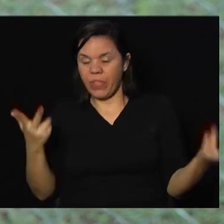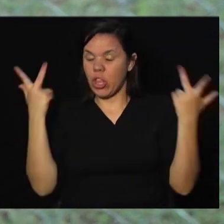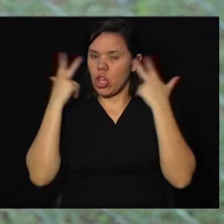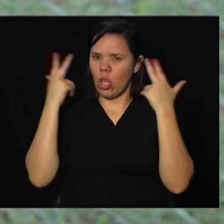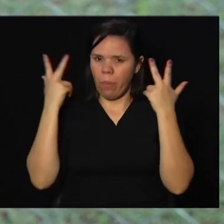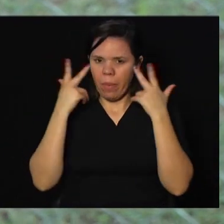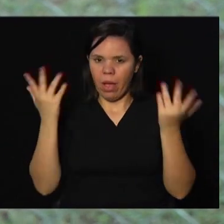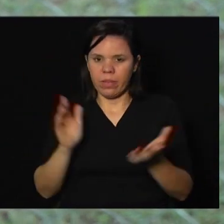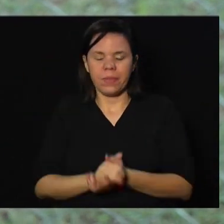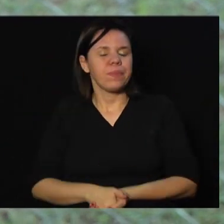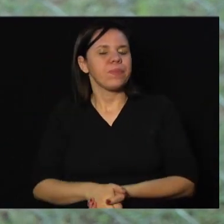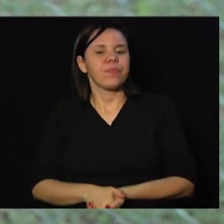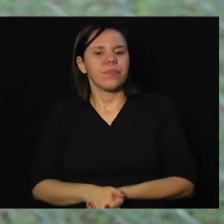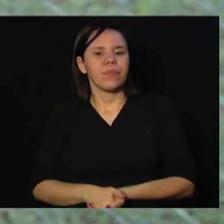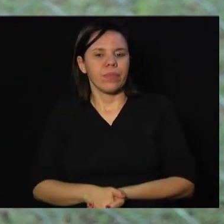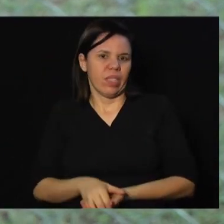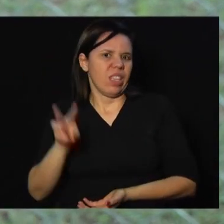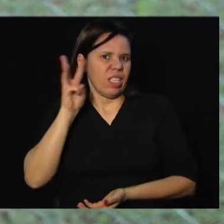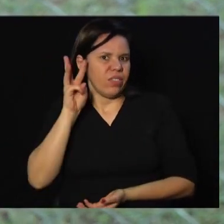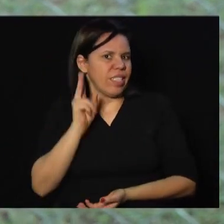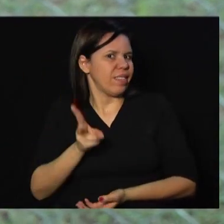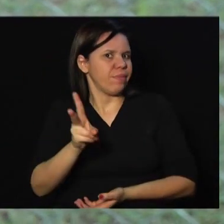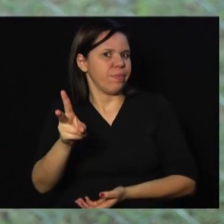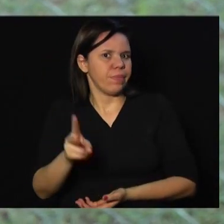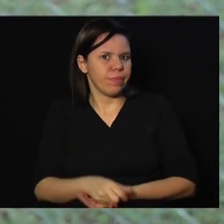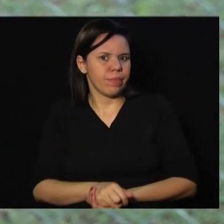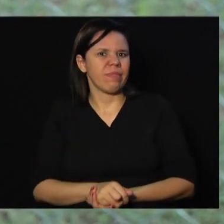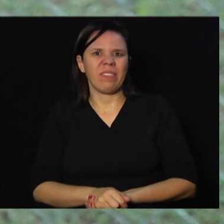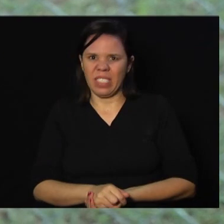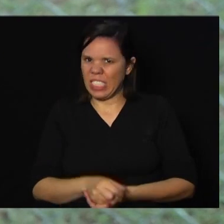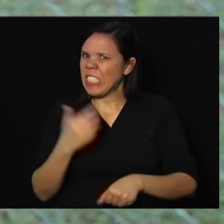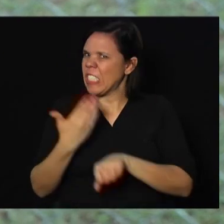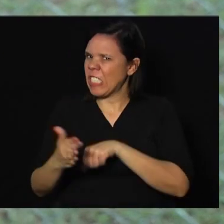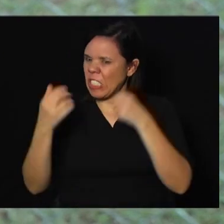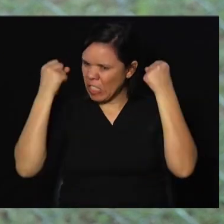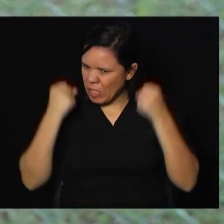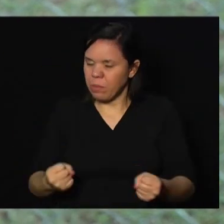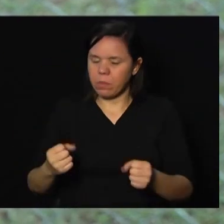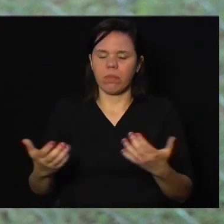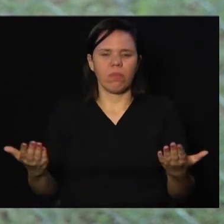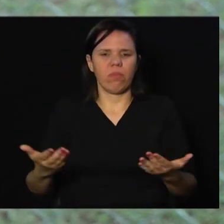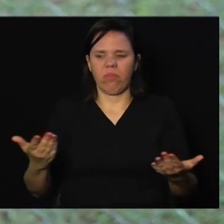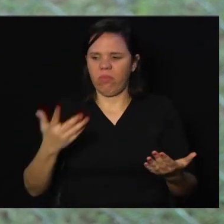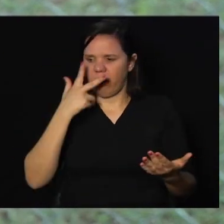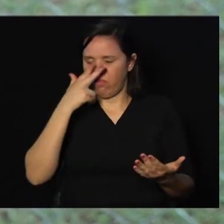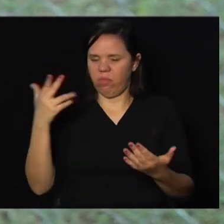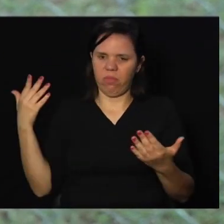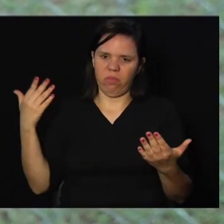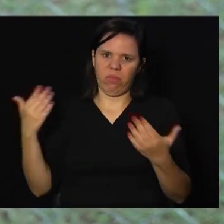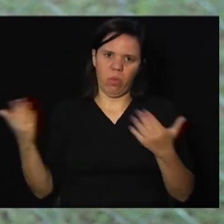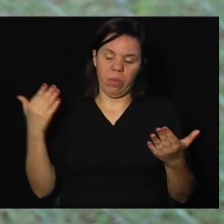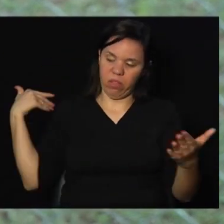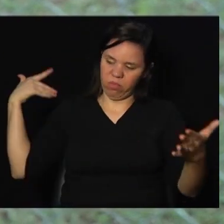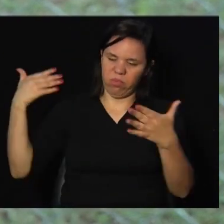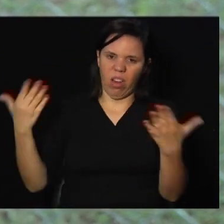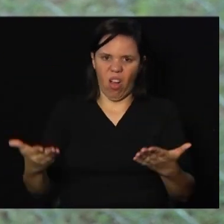segundas, terça-feiras, geralmente, a gente já sabia que o treino era muito pesado, muito forte. Hoje não se faz mais isso, né? Na minha época